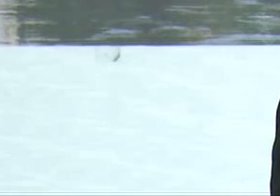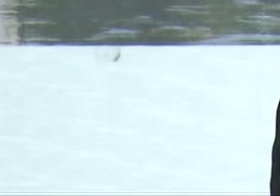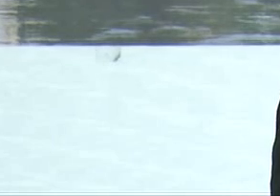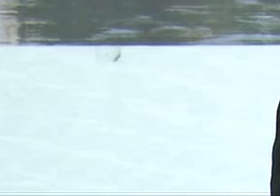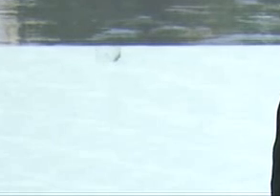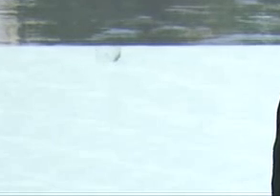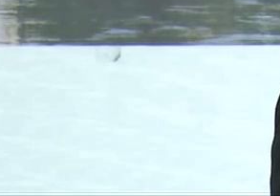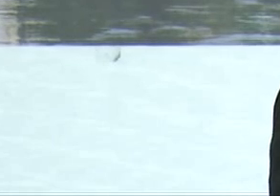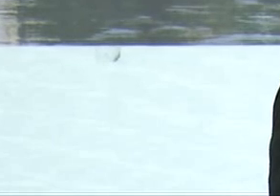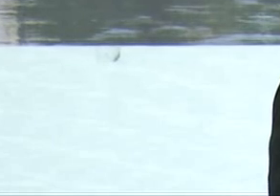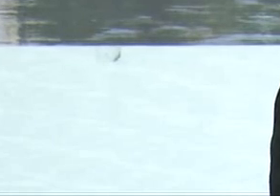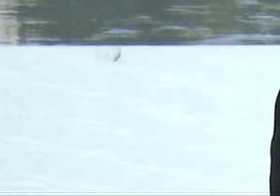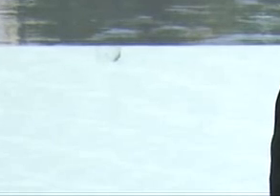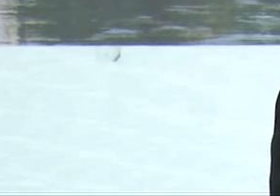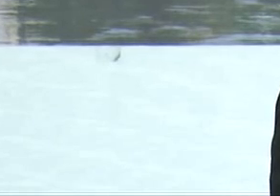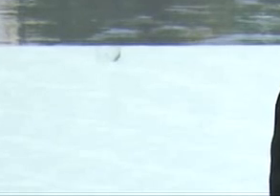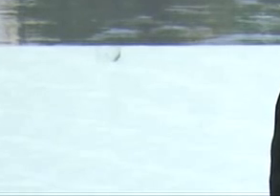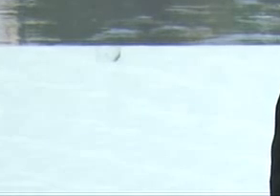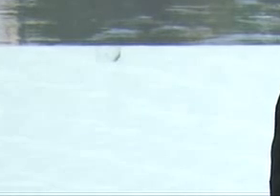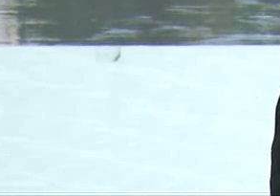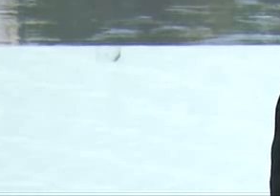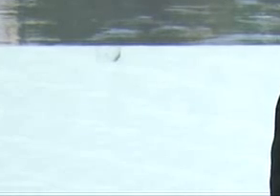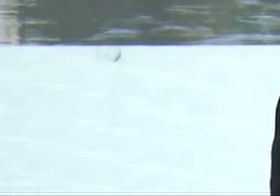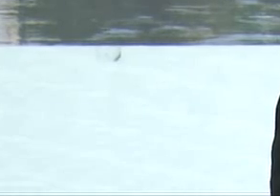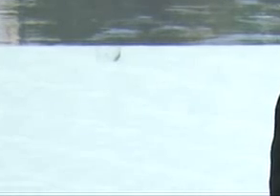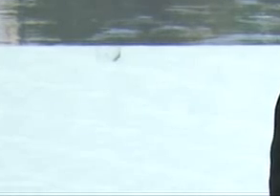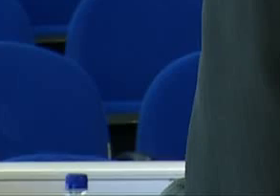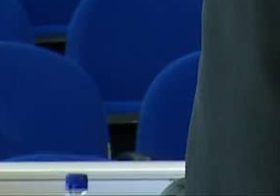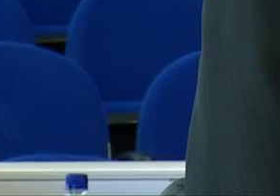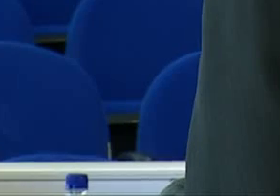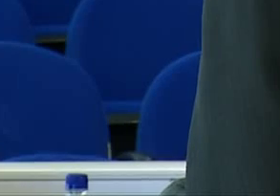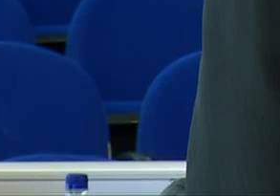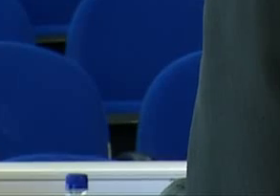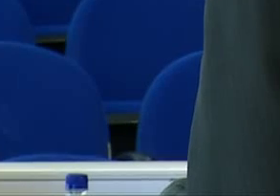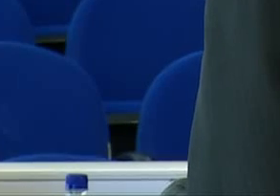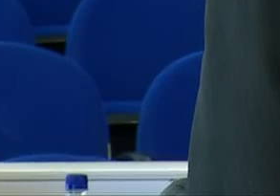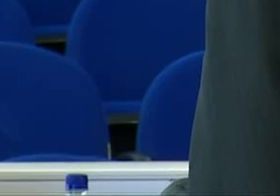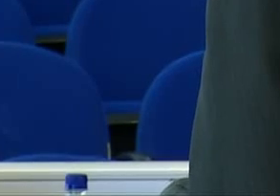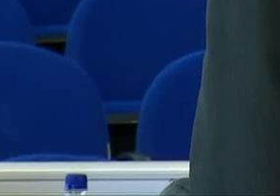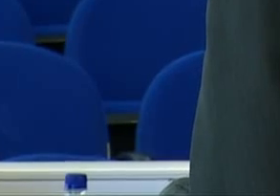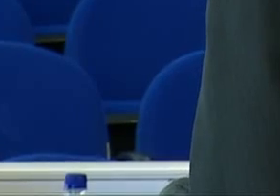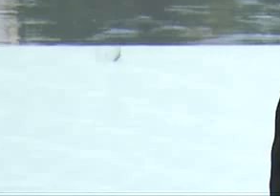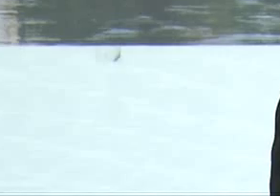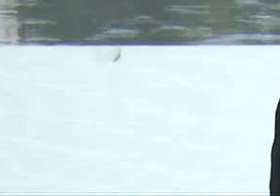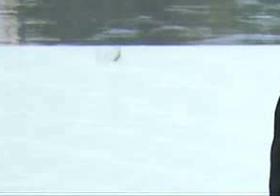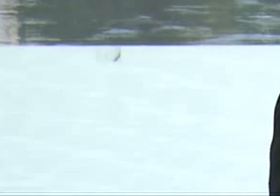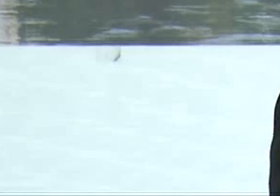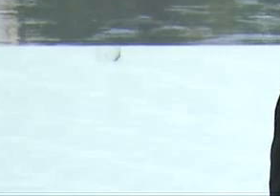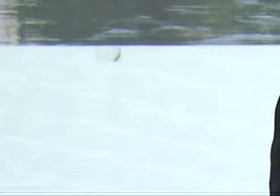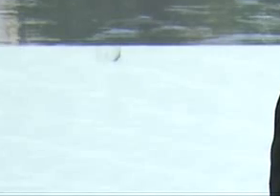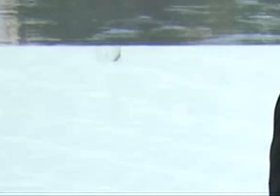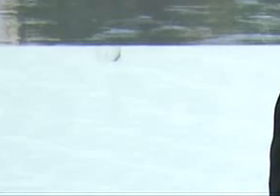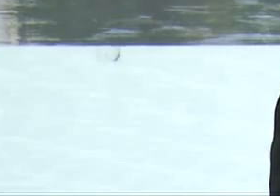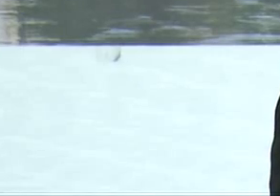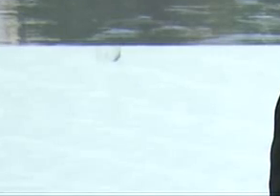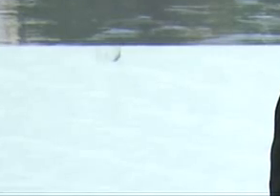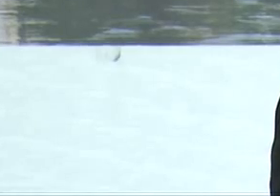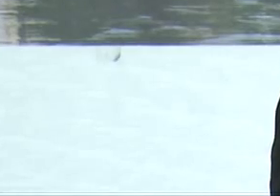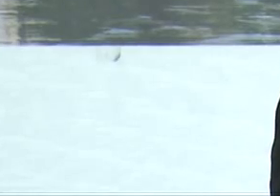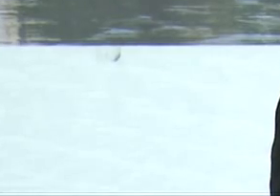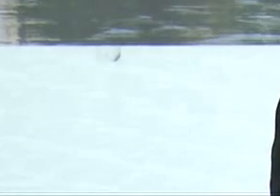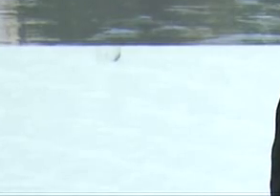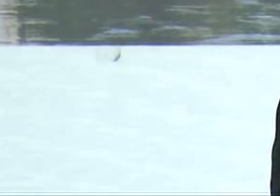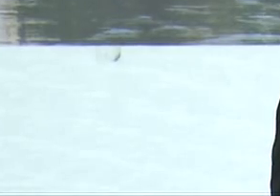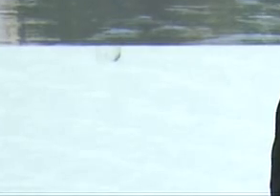impossível agradar-lhe, porque é necessário que aquele que se aproxima de Deus creia que ele existe e que é